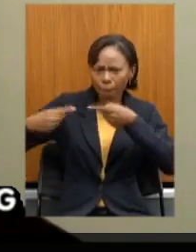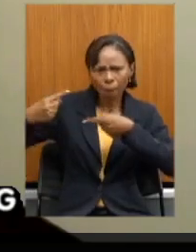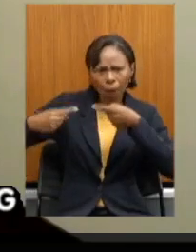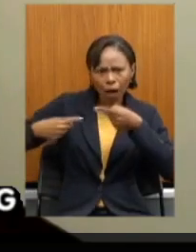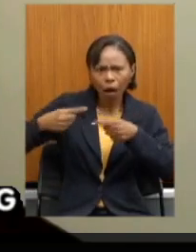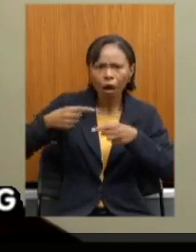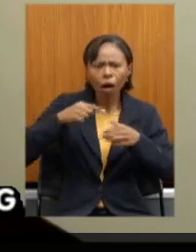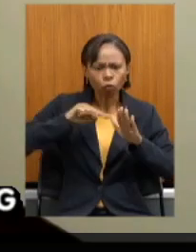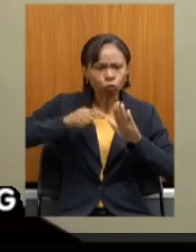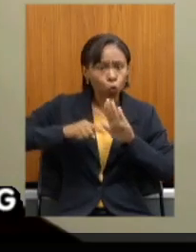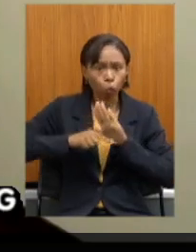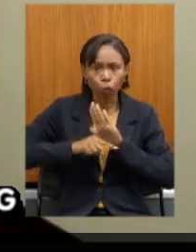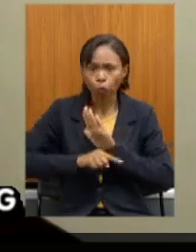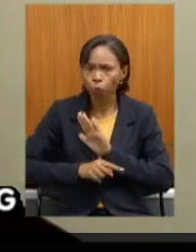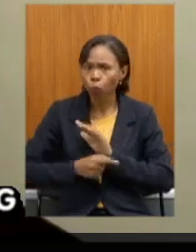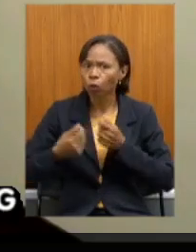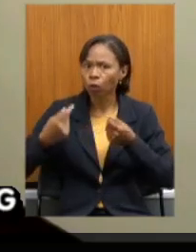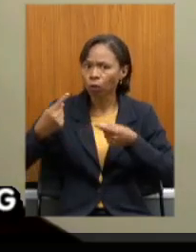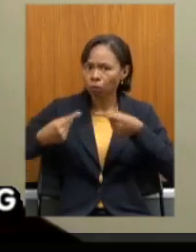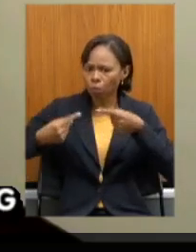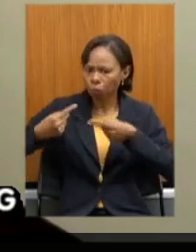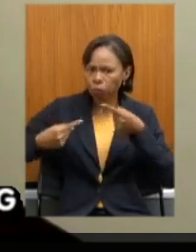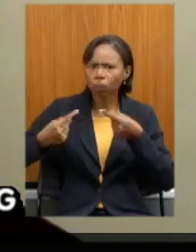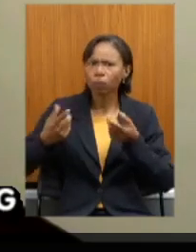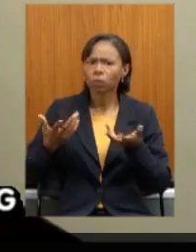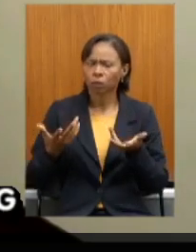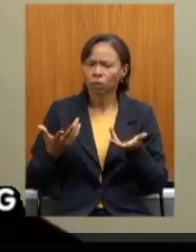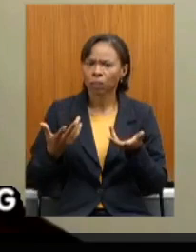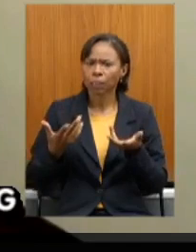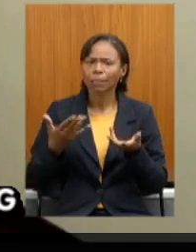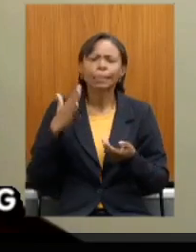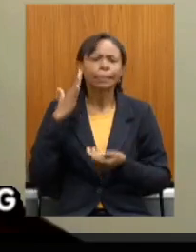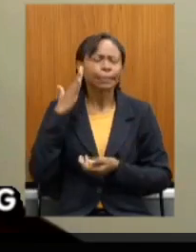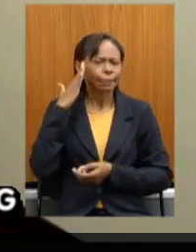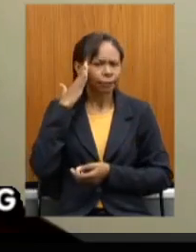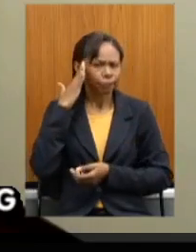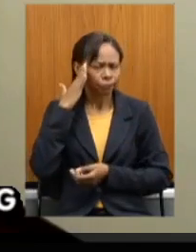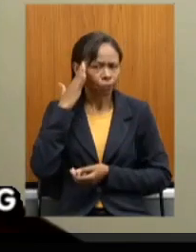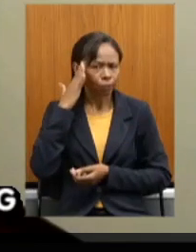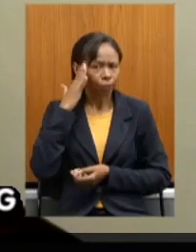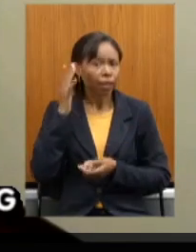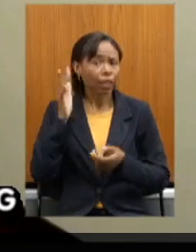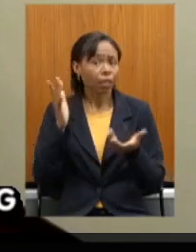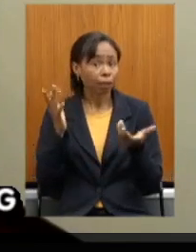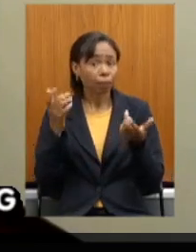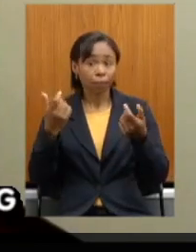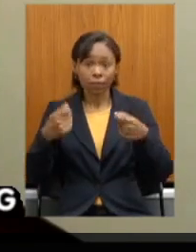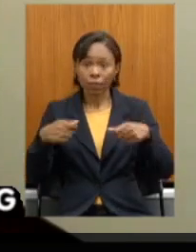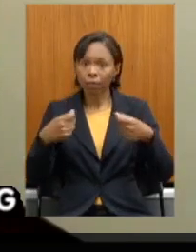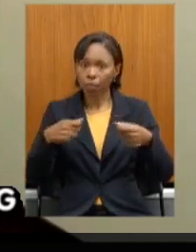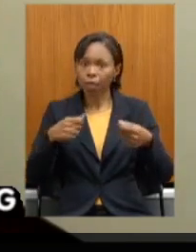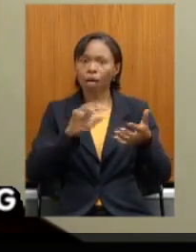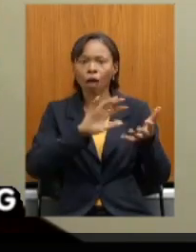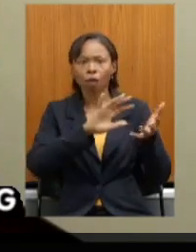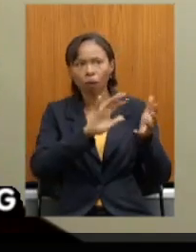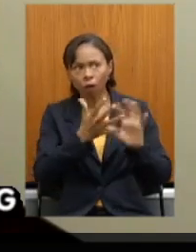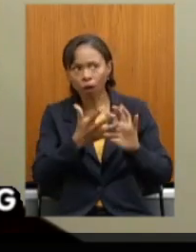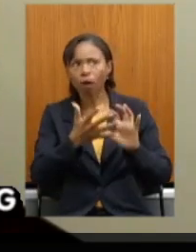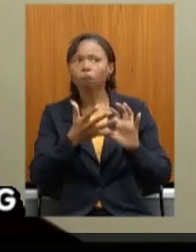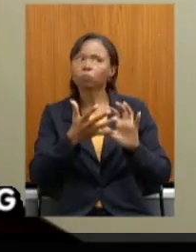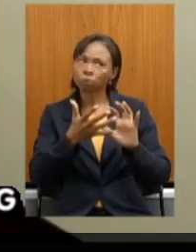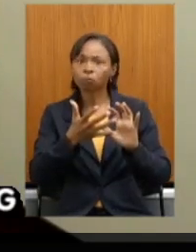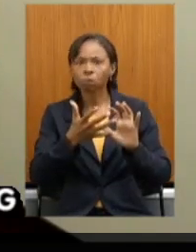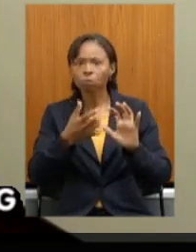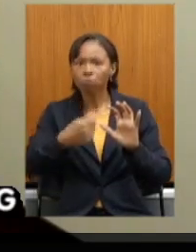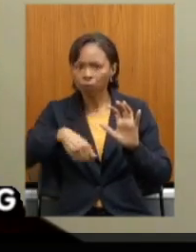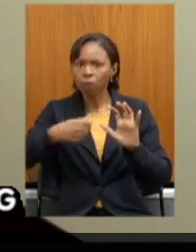Realmente, sabemos da possibilidade de fazer reformas, pois o mundo